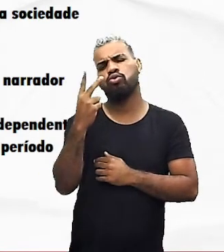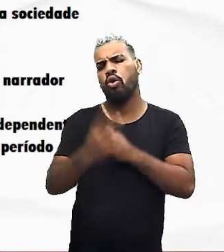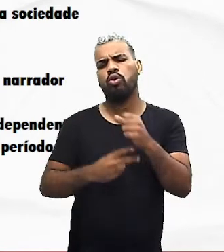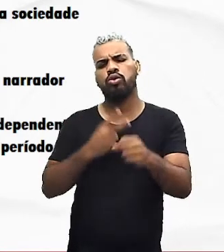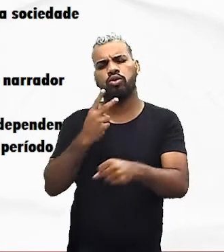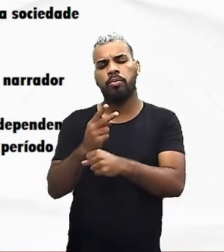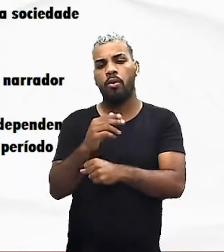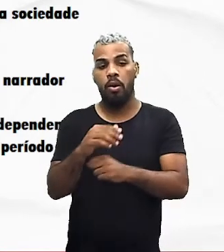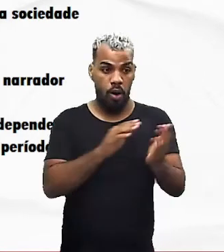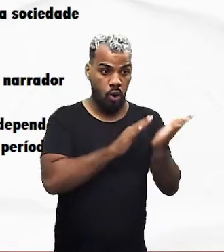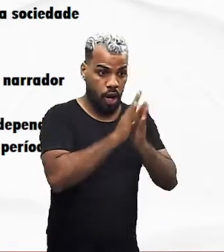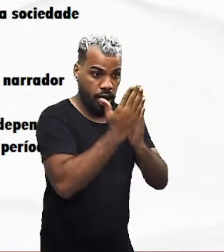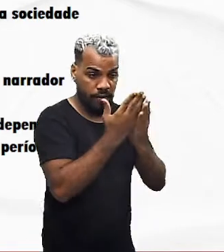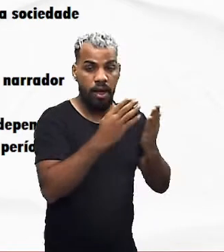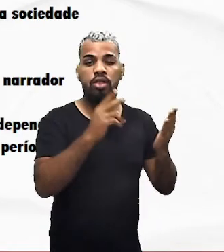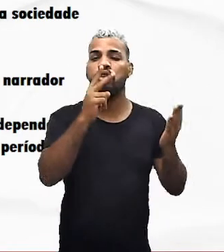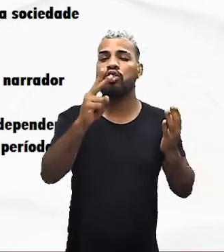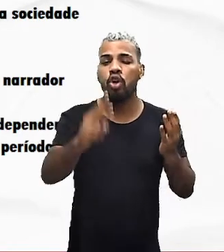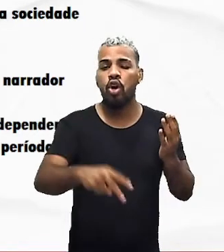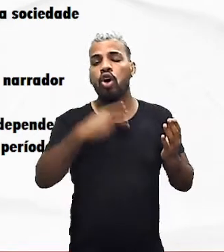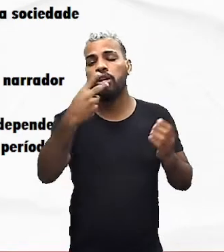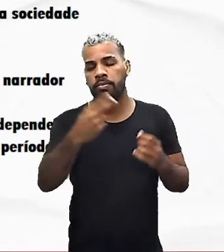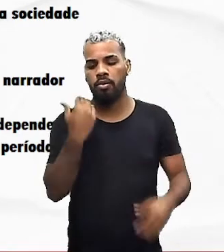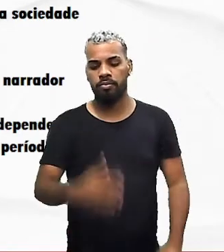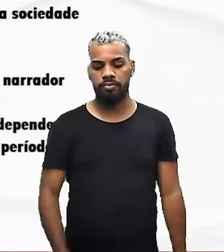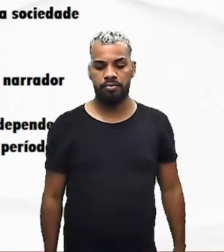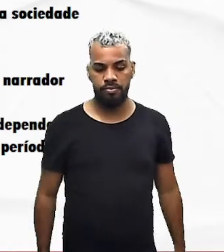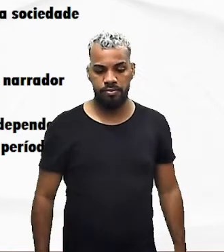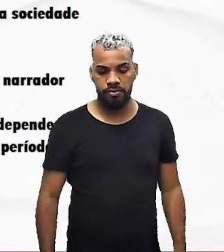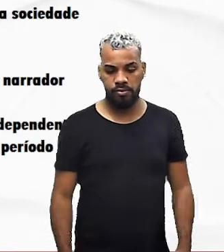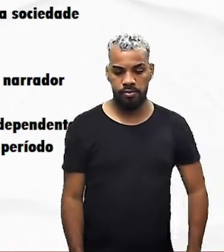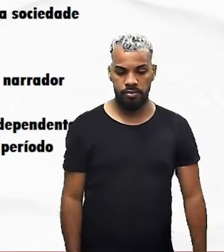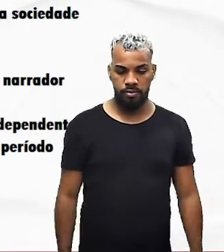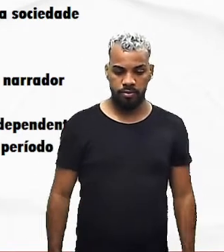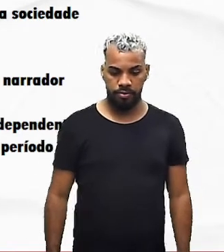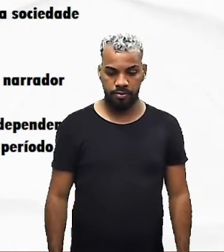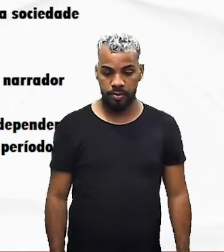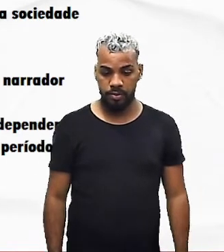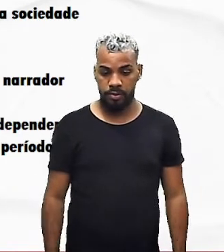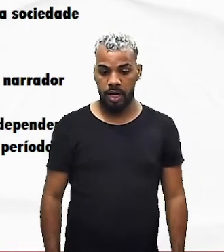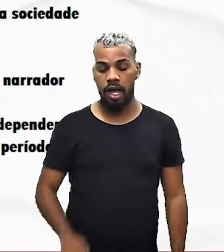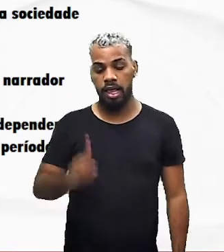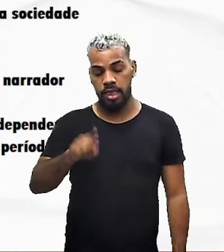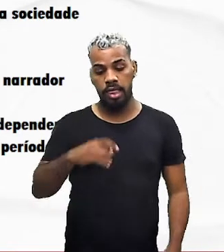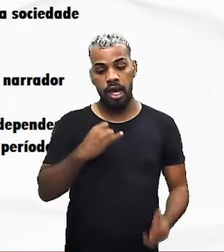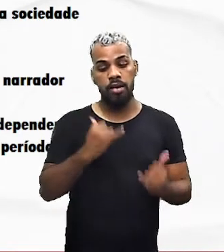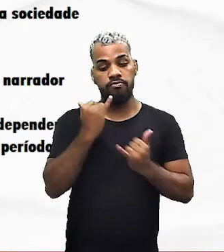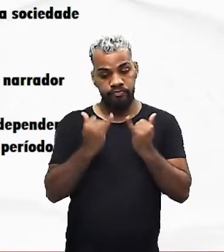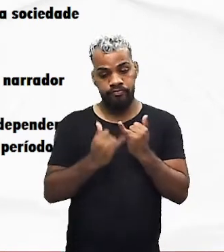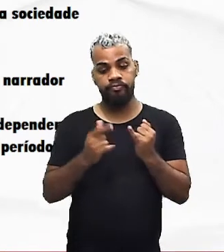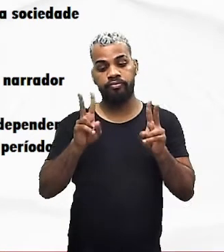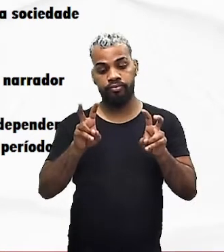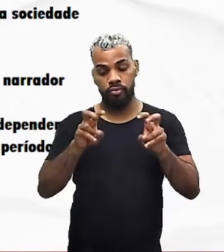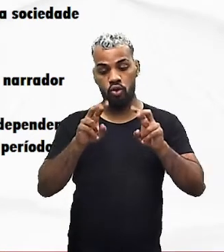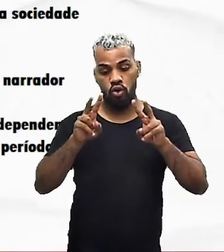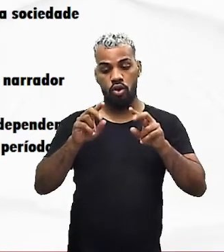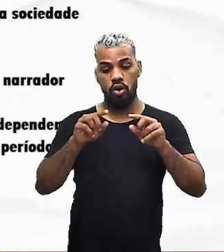Dona Firmina Mascarenhas, como parenta de Aurélia Camargo, assimila práticas e convenções